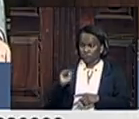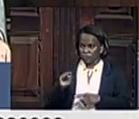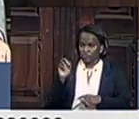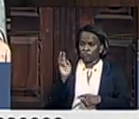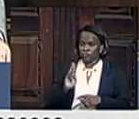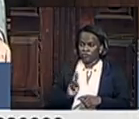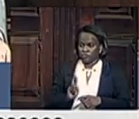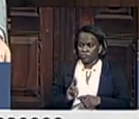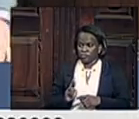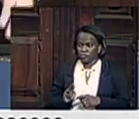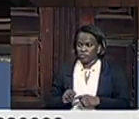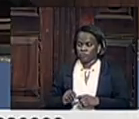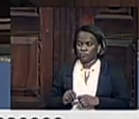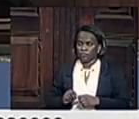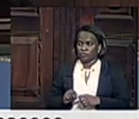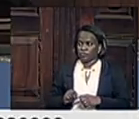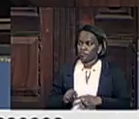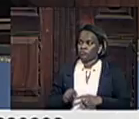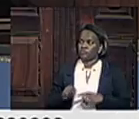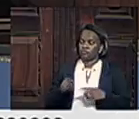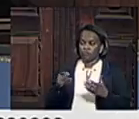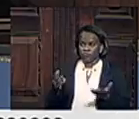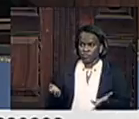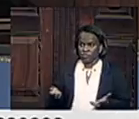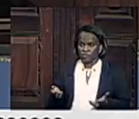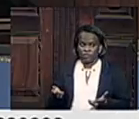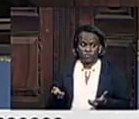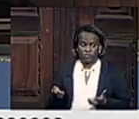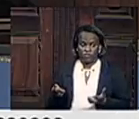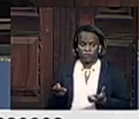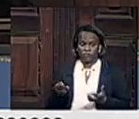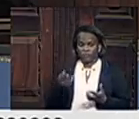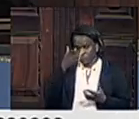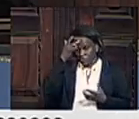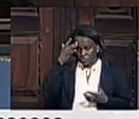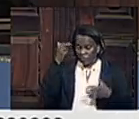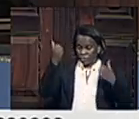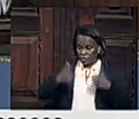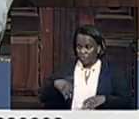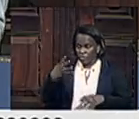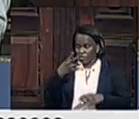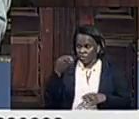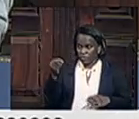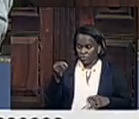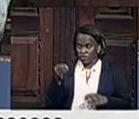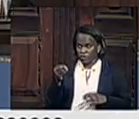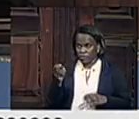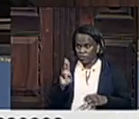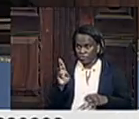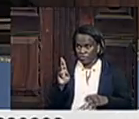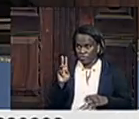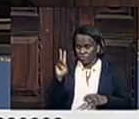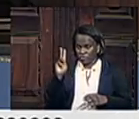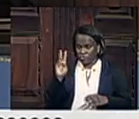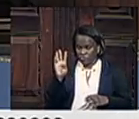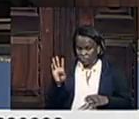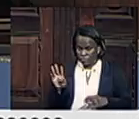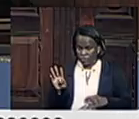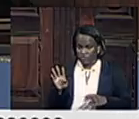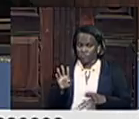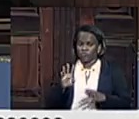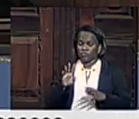368 reais. E pasme, aquele que gasta 400, deputada Lucinha, que a alíquota